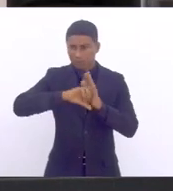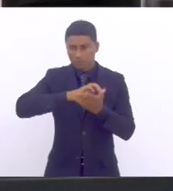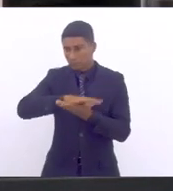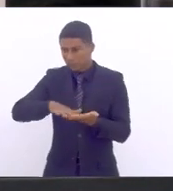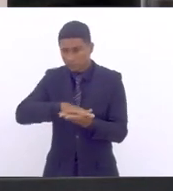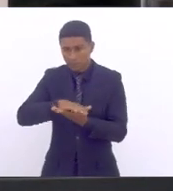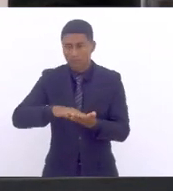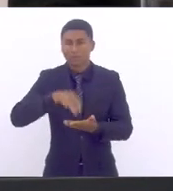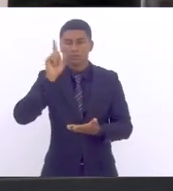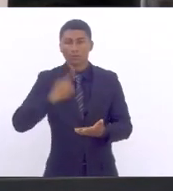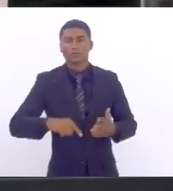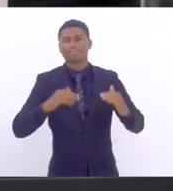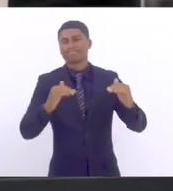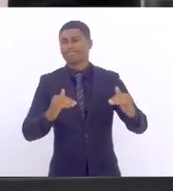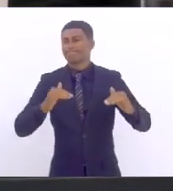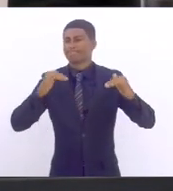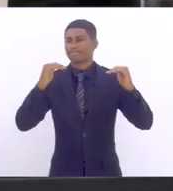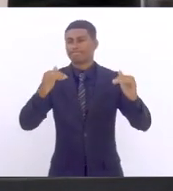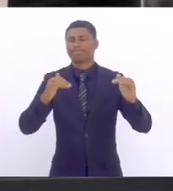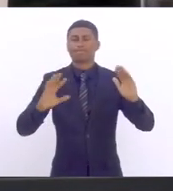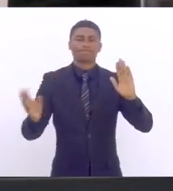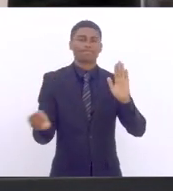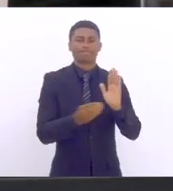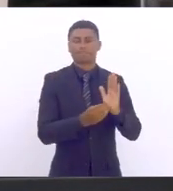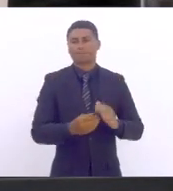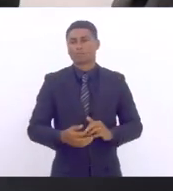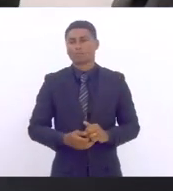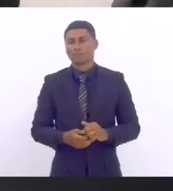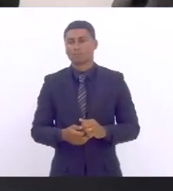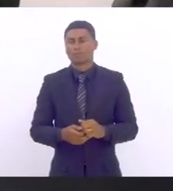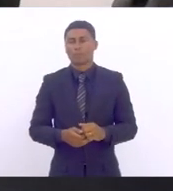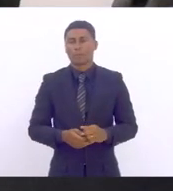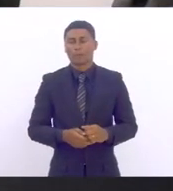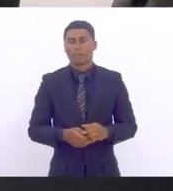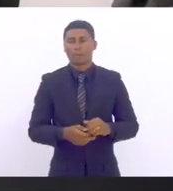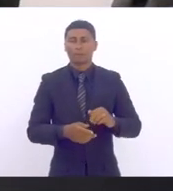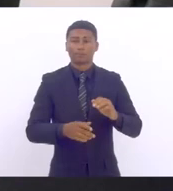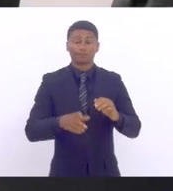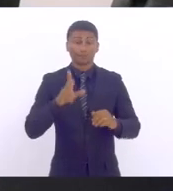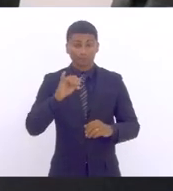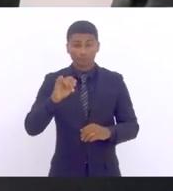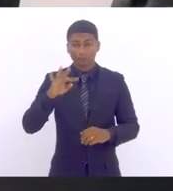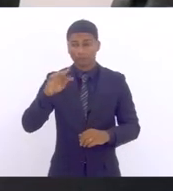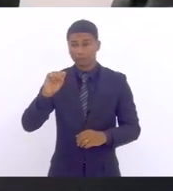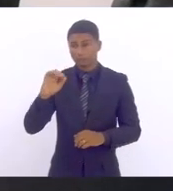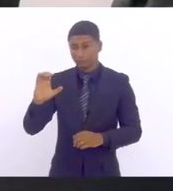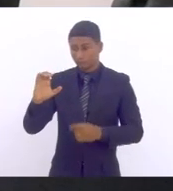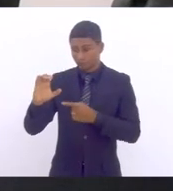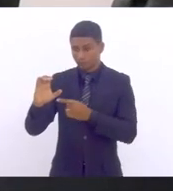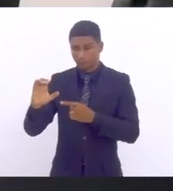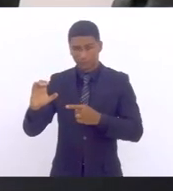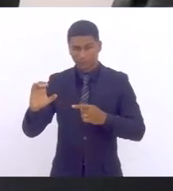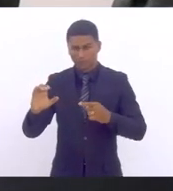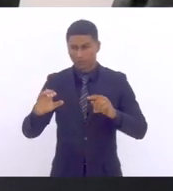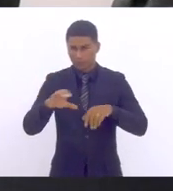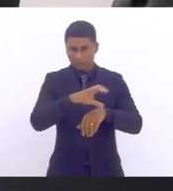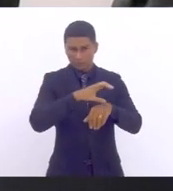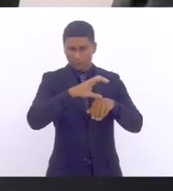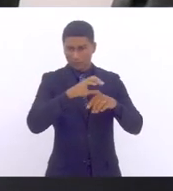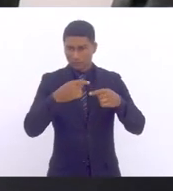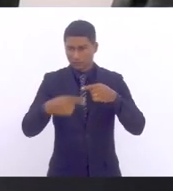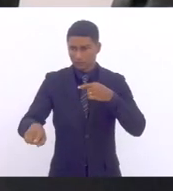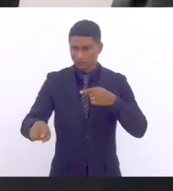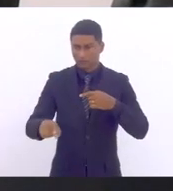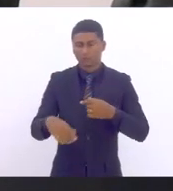letra máxima. E qualquer lei ou TAC que se contradiga o que diz a Constituição, esse TAC